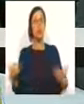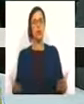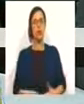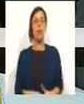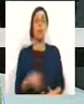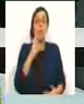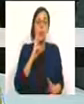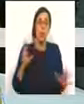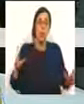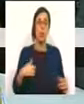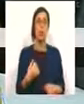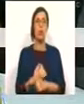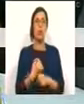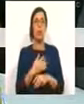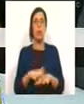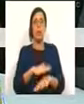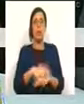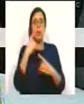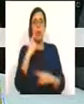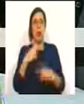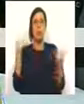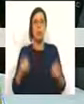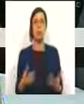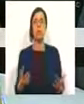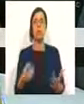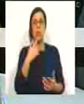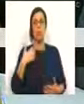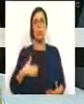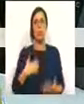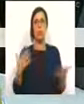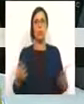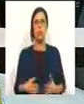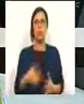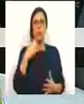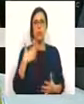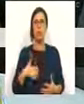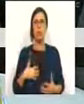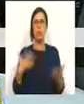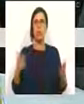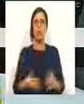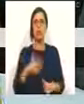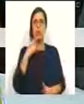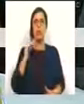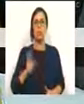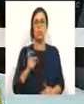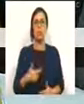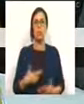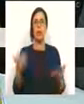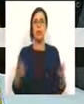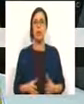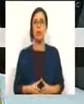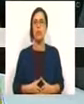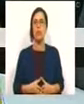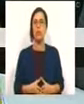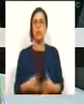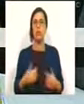eu peço desculpa eu sou funcionária da administração pública ficou muito orgulho com muito orgulho há muitos anos que